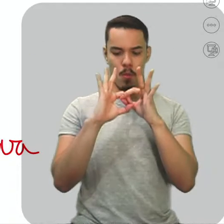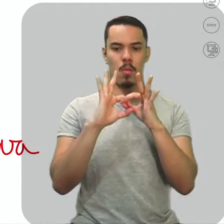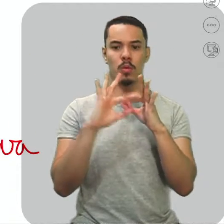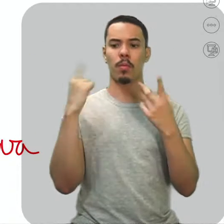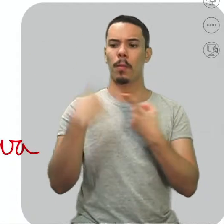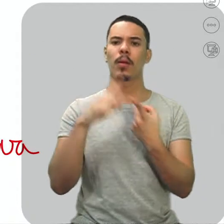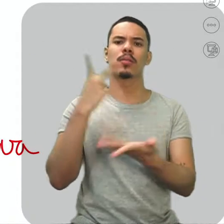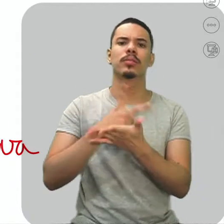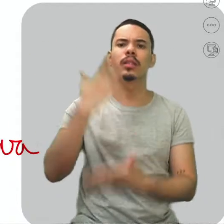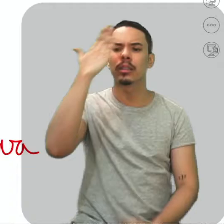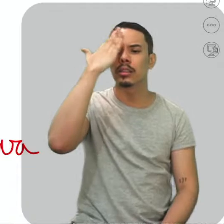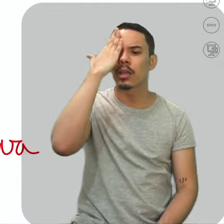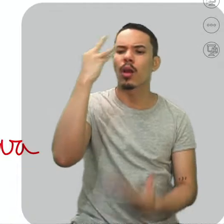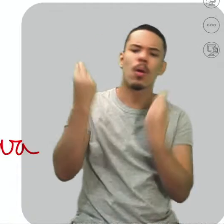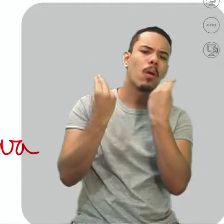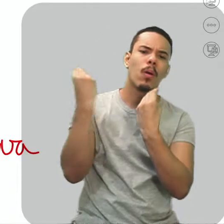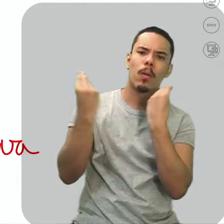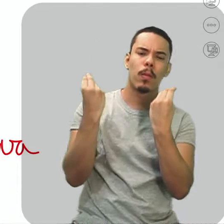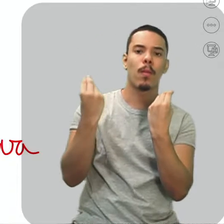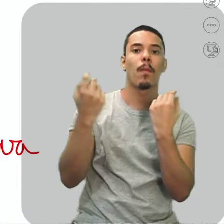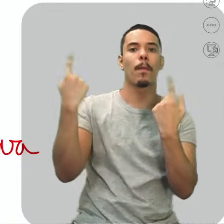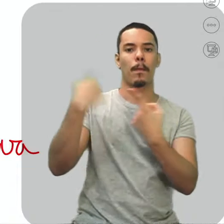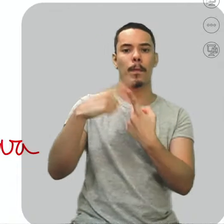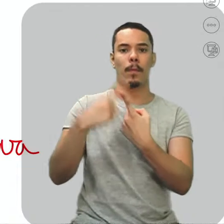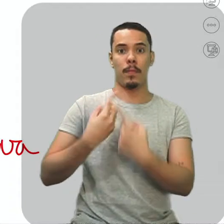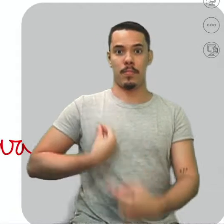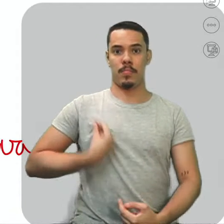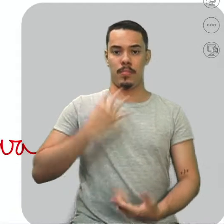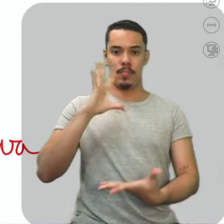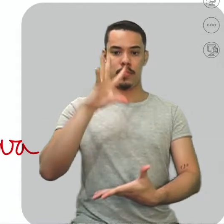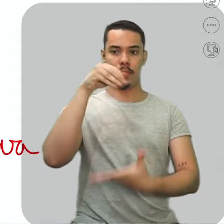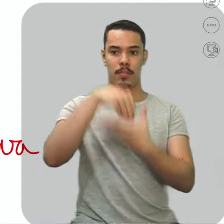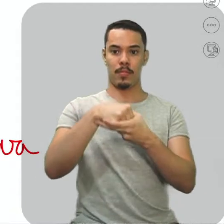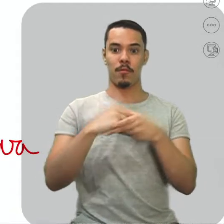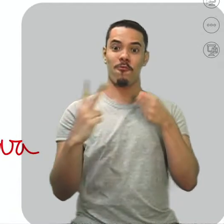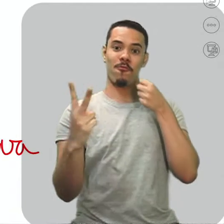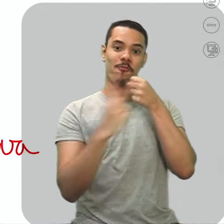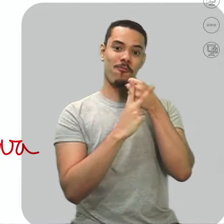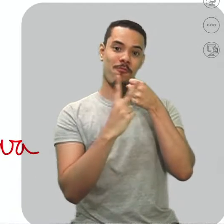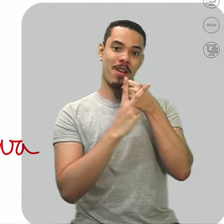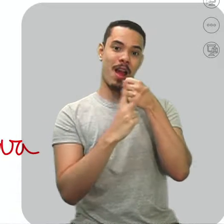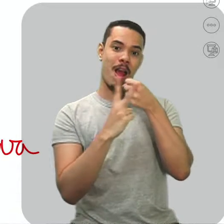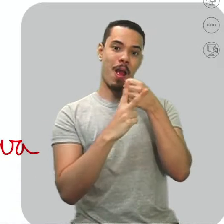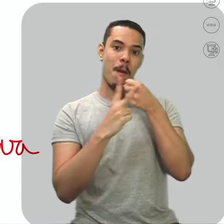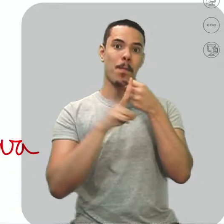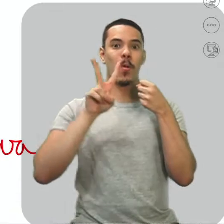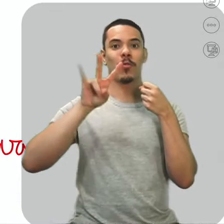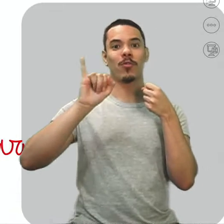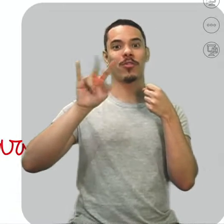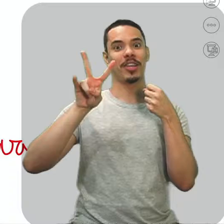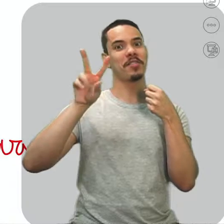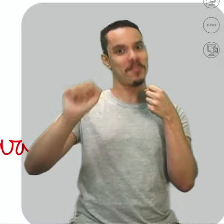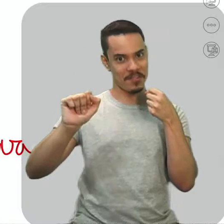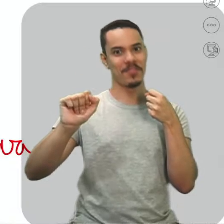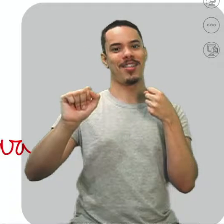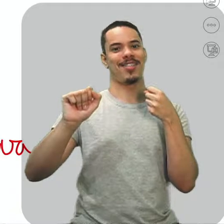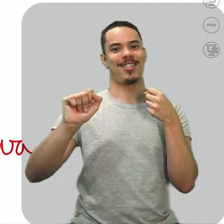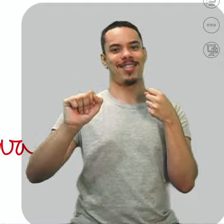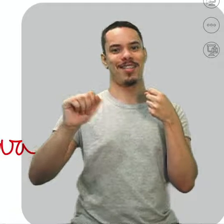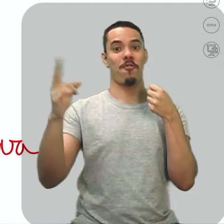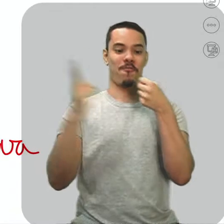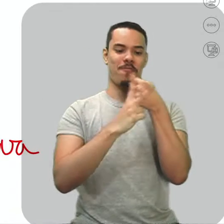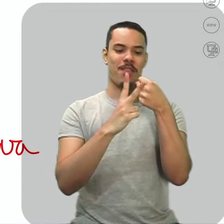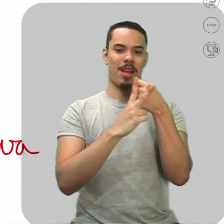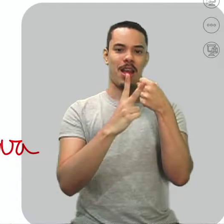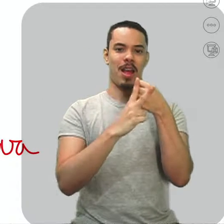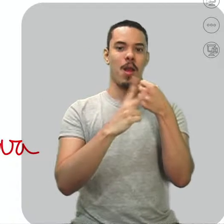quando você quer período composto pela presença do verbo amar e olha só